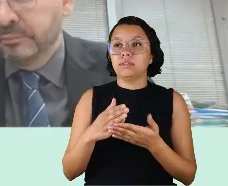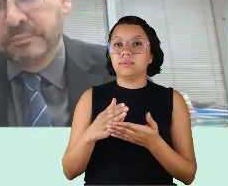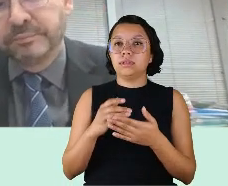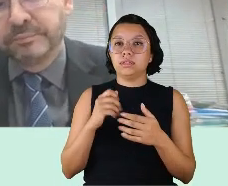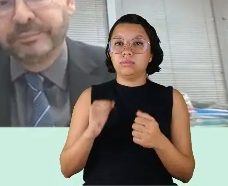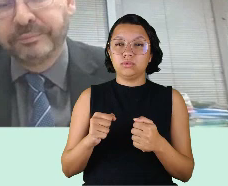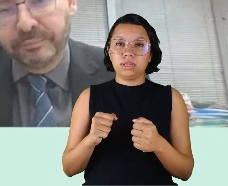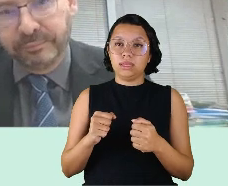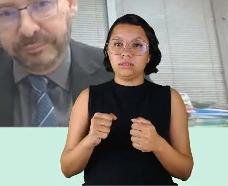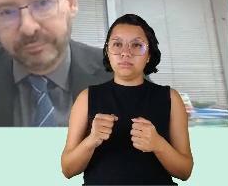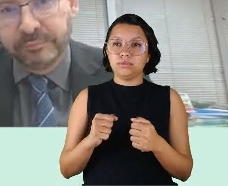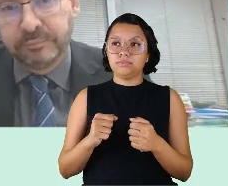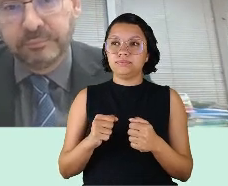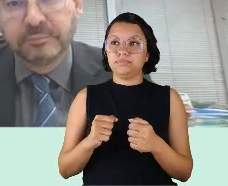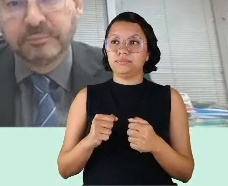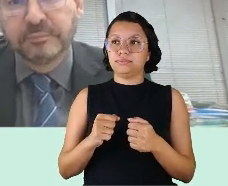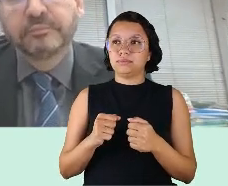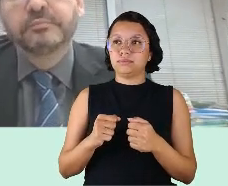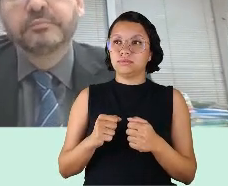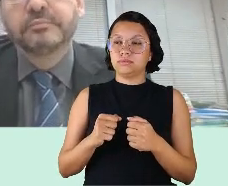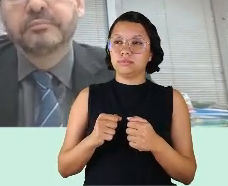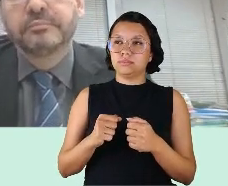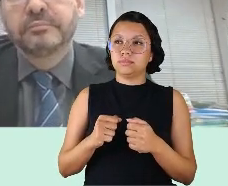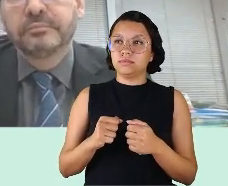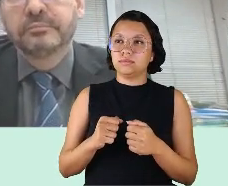início, em que pudéssemos